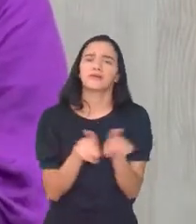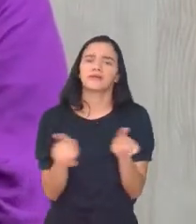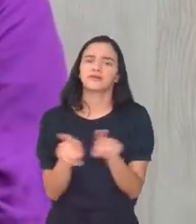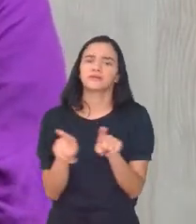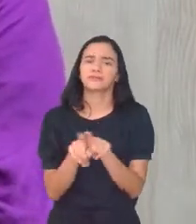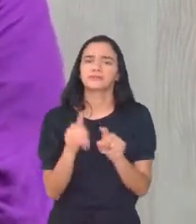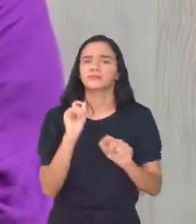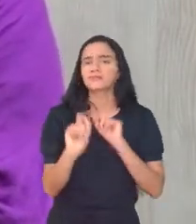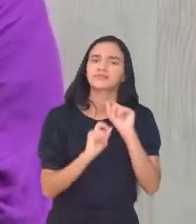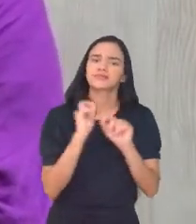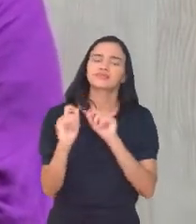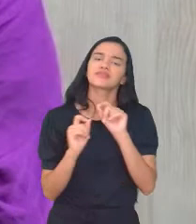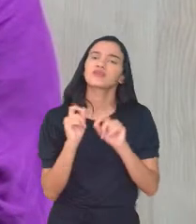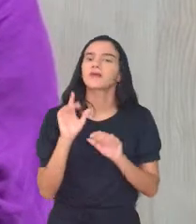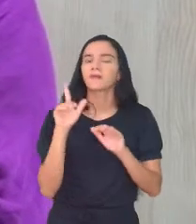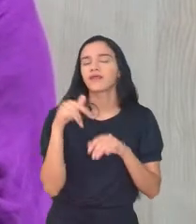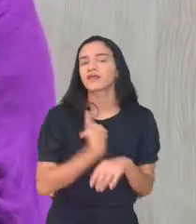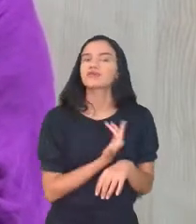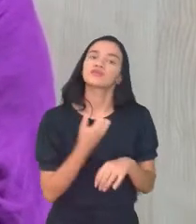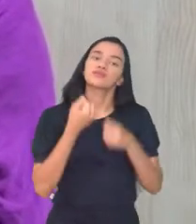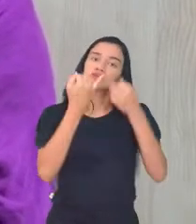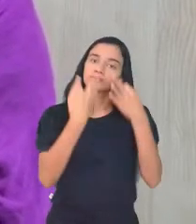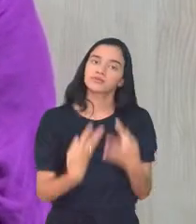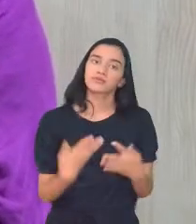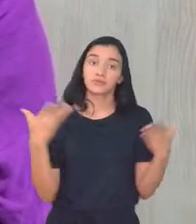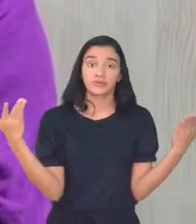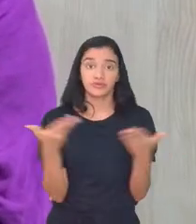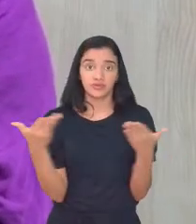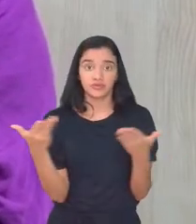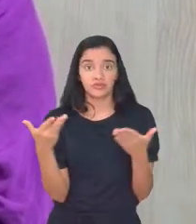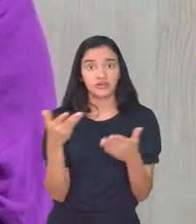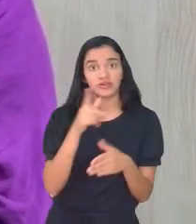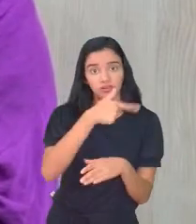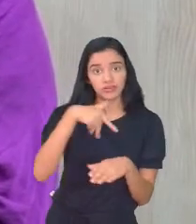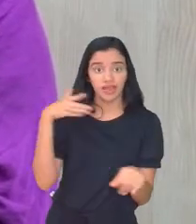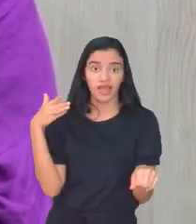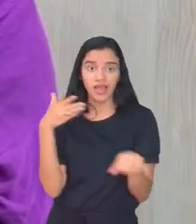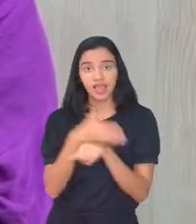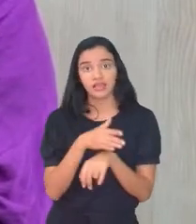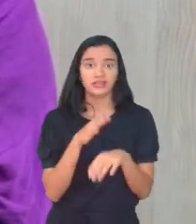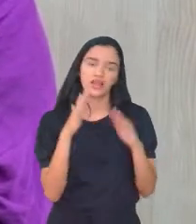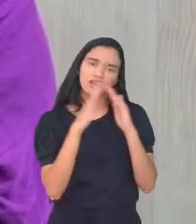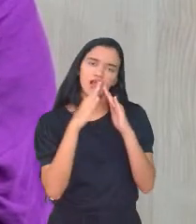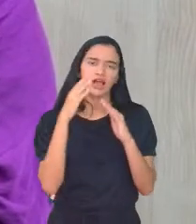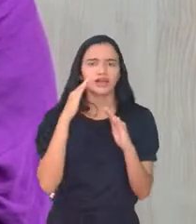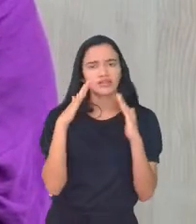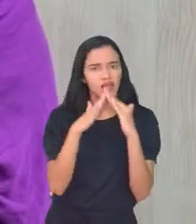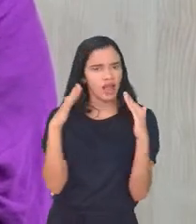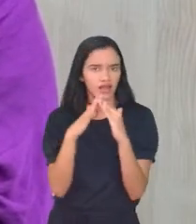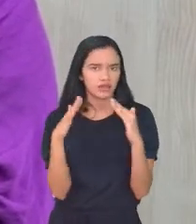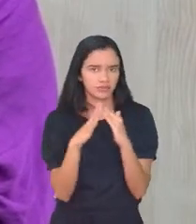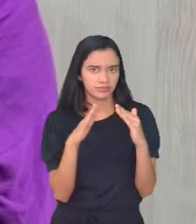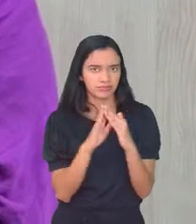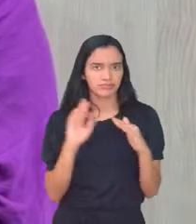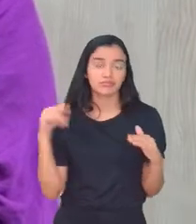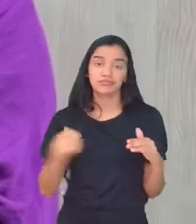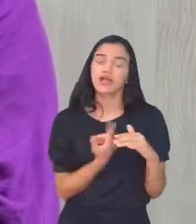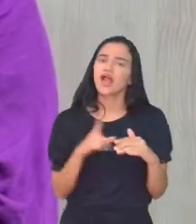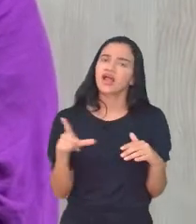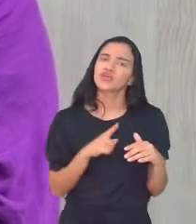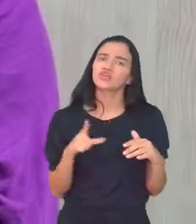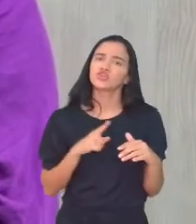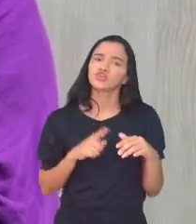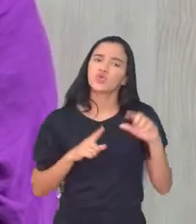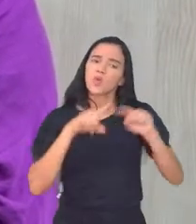que além do que o Gini falou, quando você entra na casa, quando você entra em casa, a gente tem os objetos que